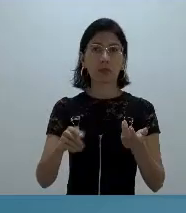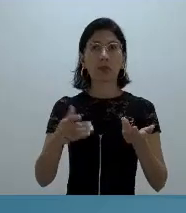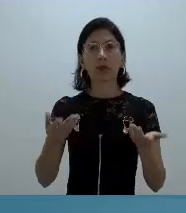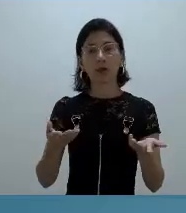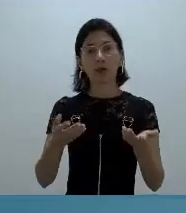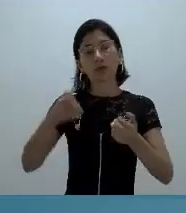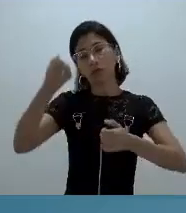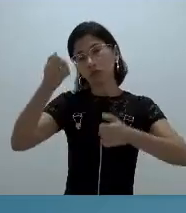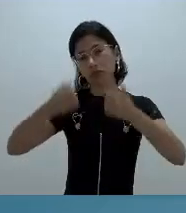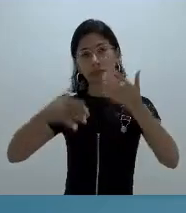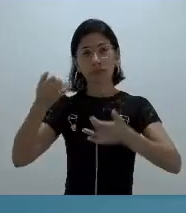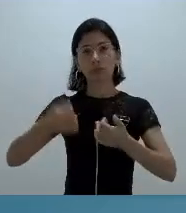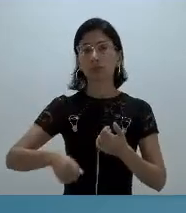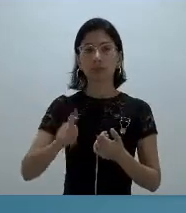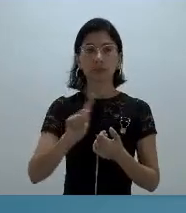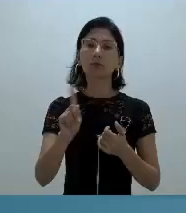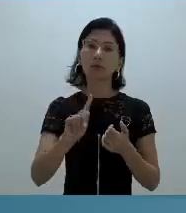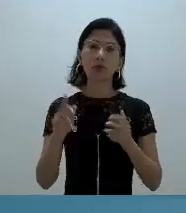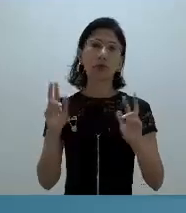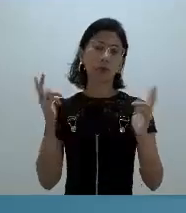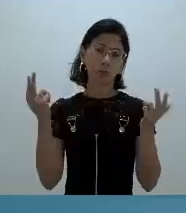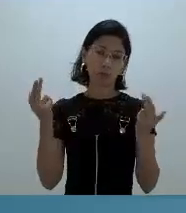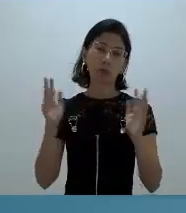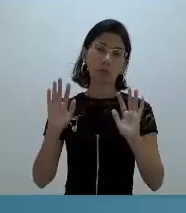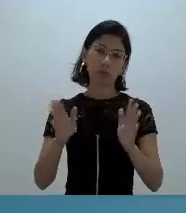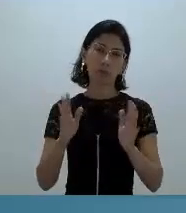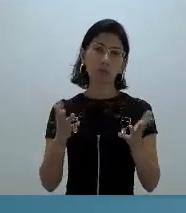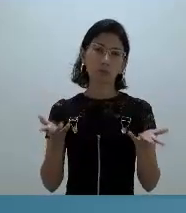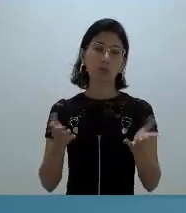Sim. Do ponto de vista da admissibilidade,